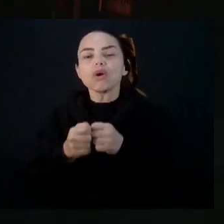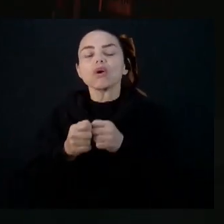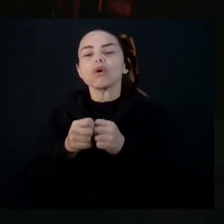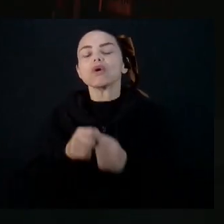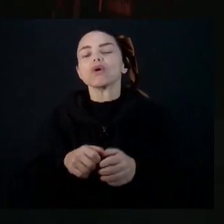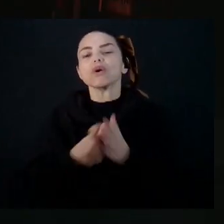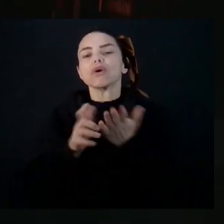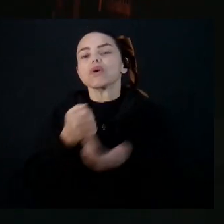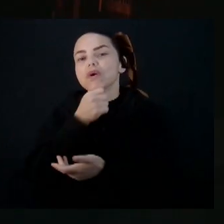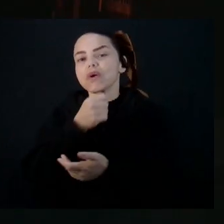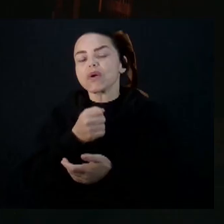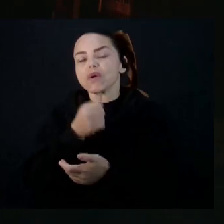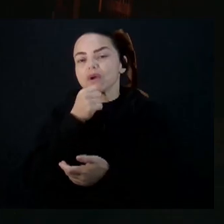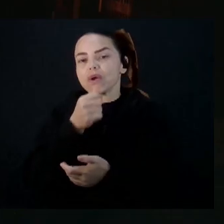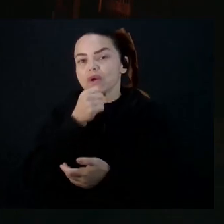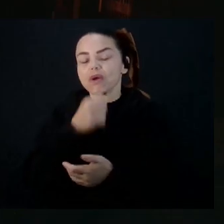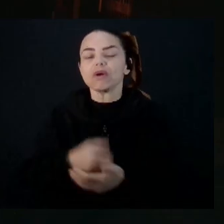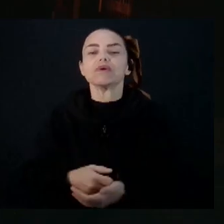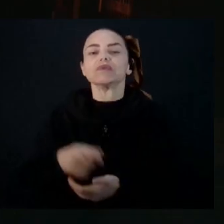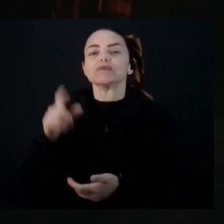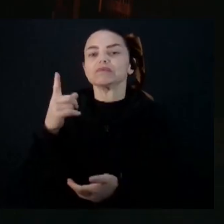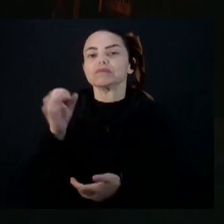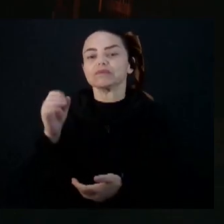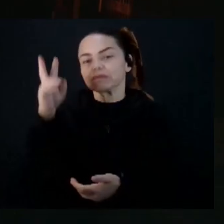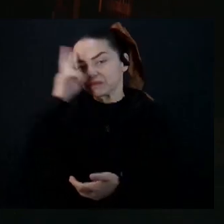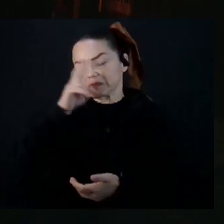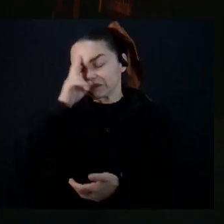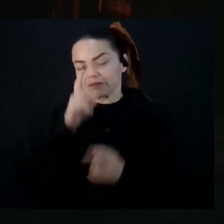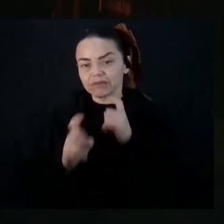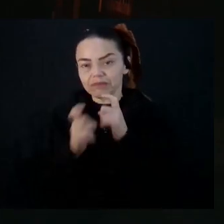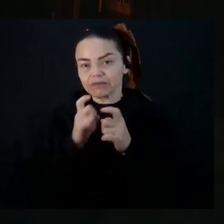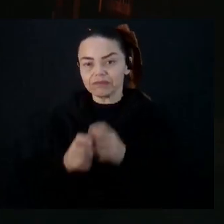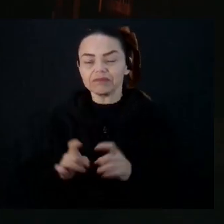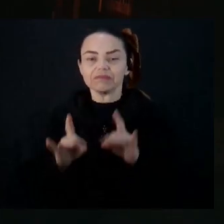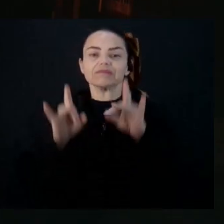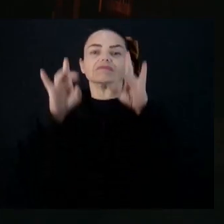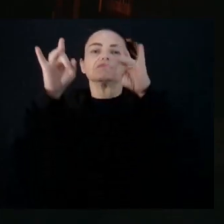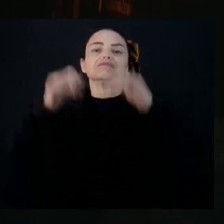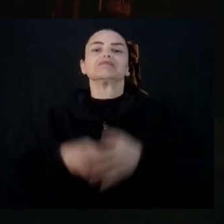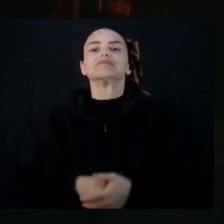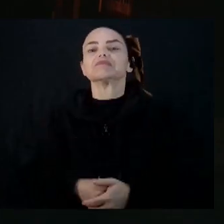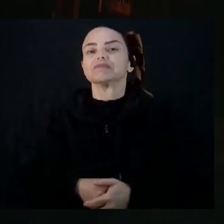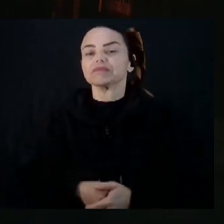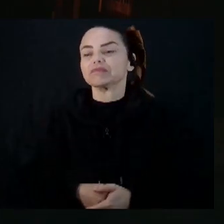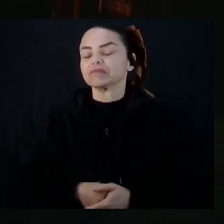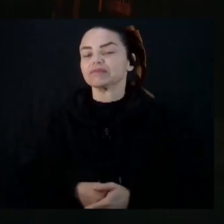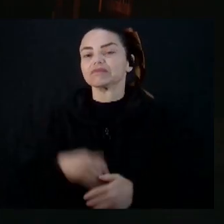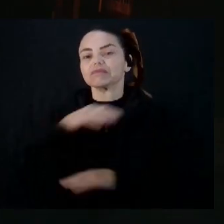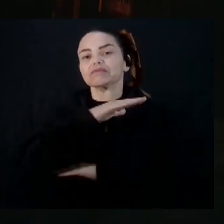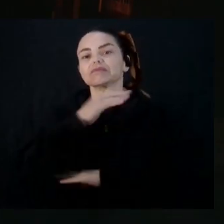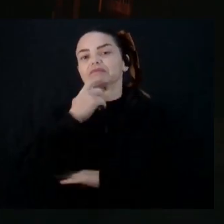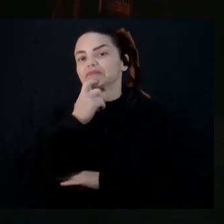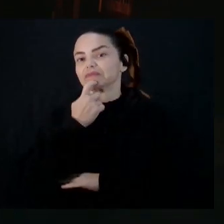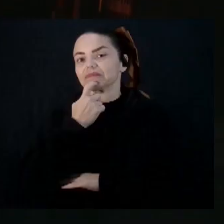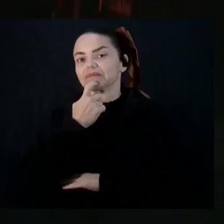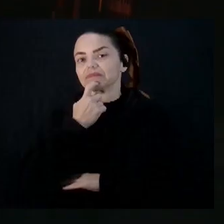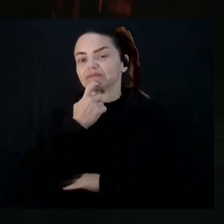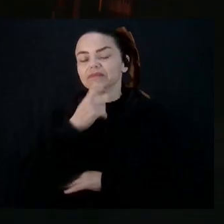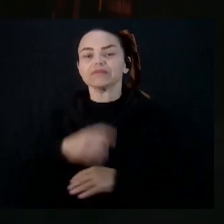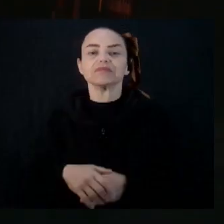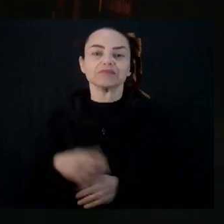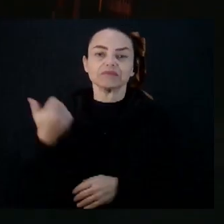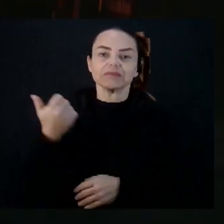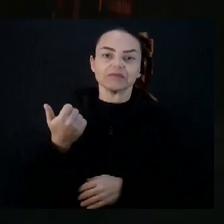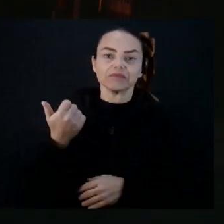10 da manhã, nós temos aí a reunião extraordinária, né, na Câmara. A reunião ordinária que seria hoje